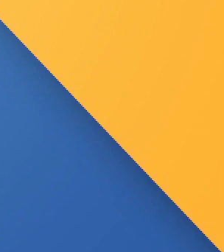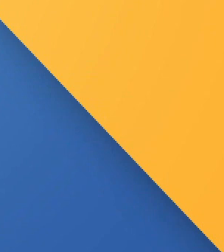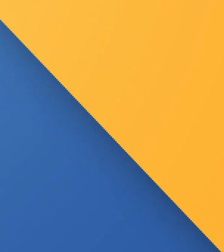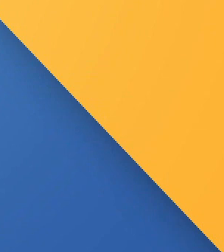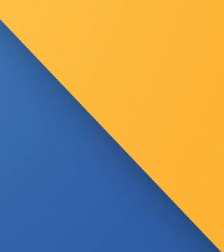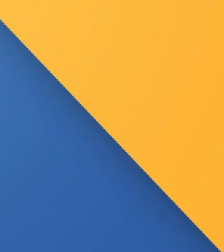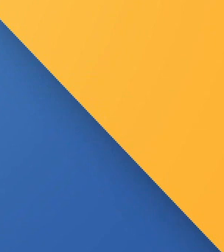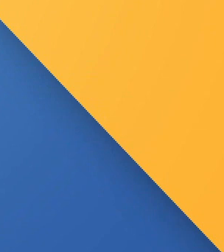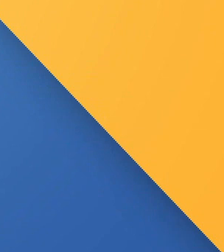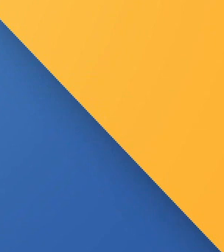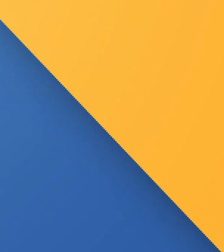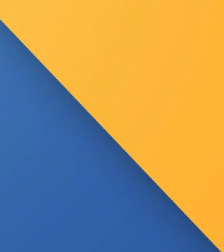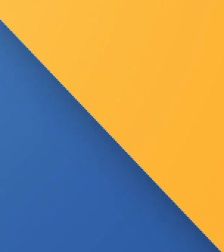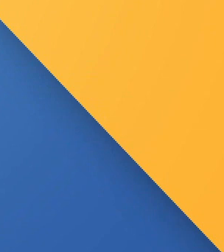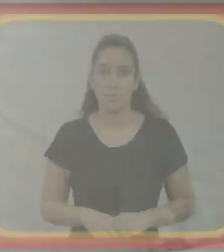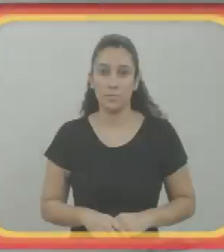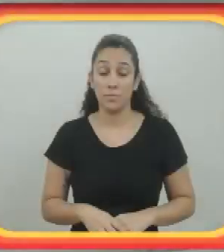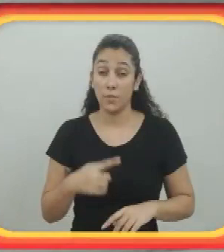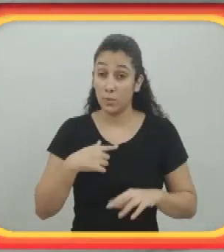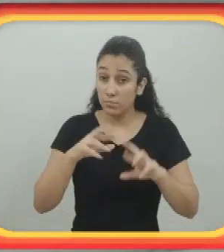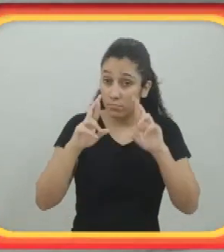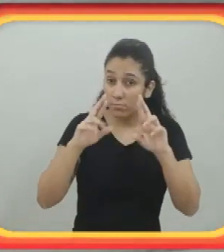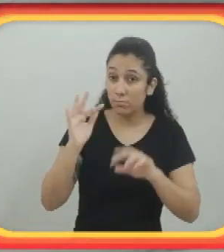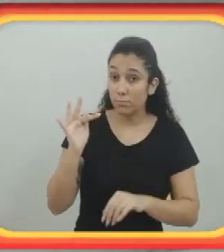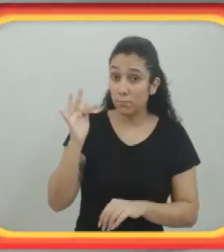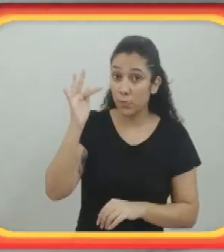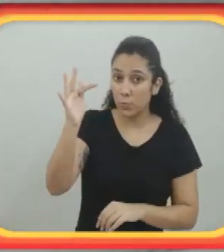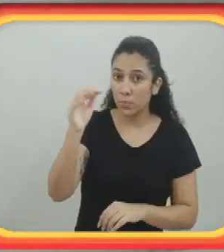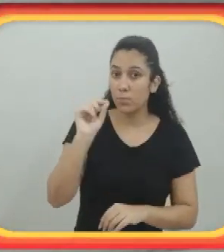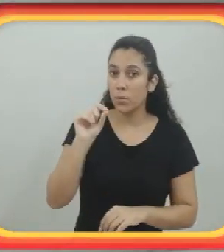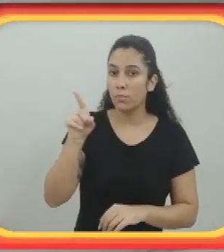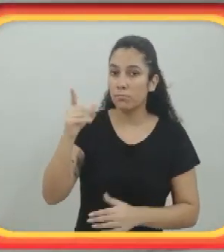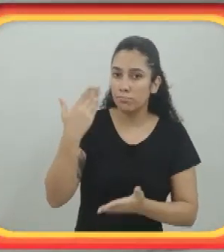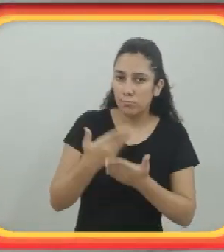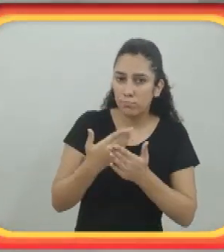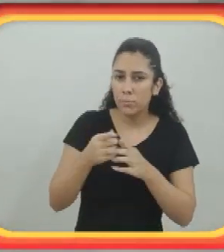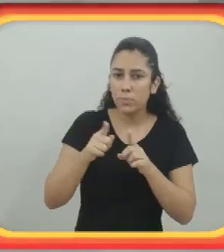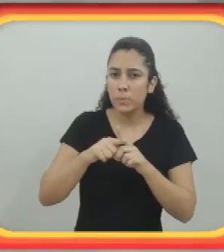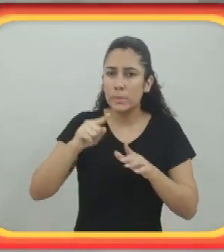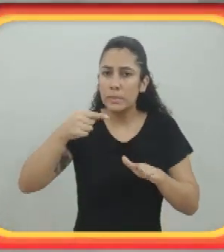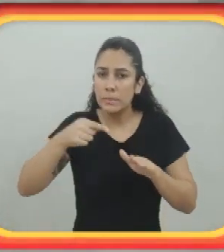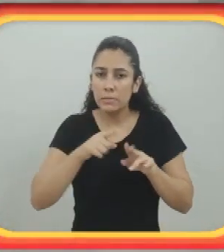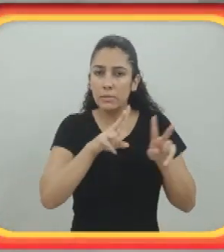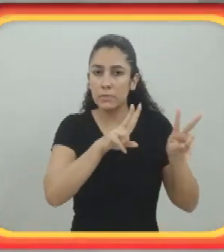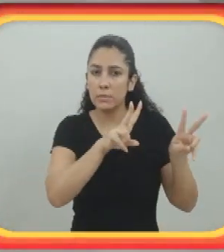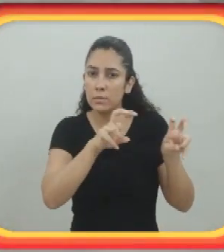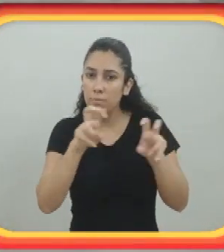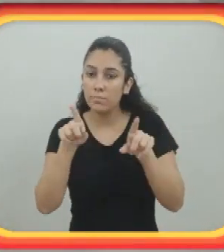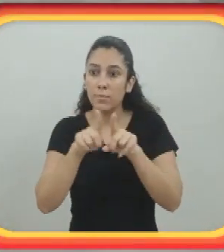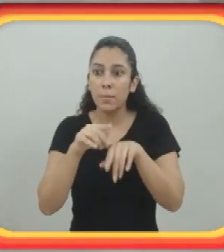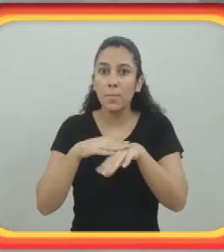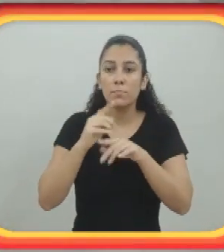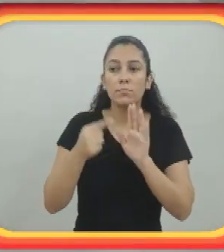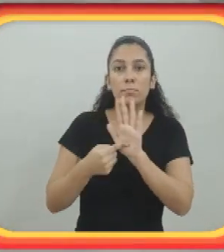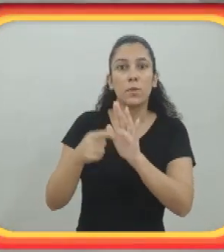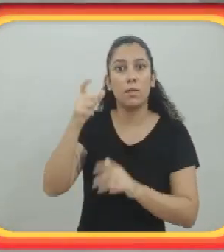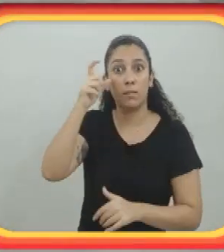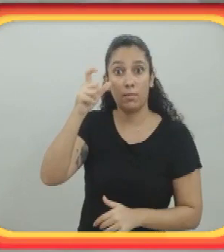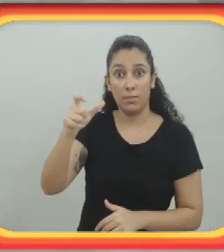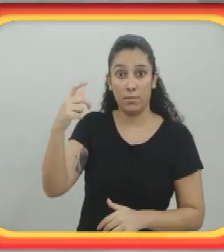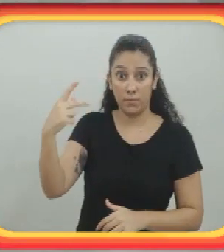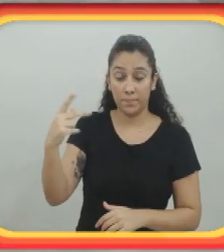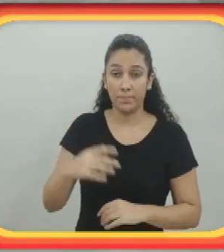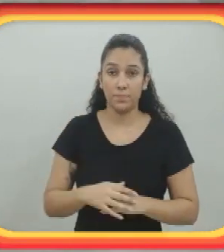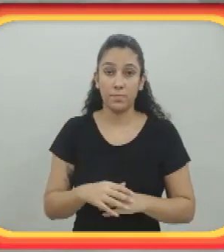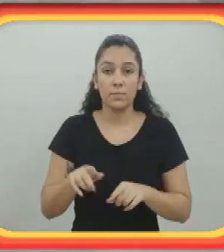e a beca vermelha e preta da formatura. Eu espero do futuro para ele assim, que ele